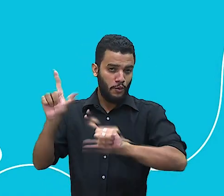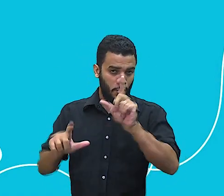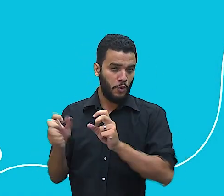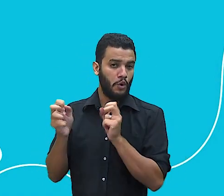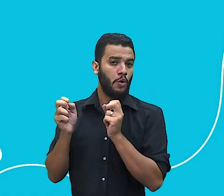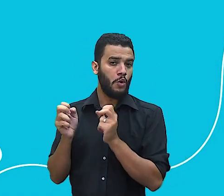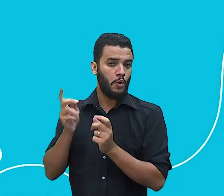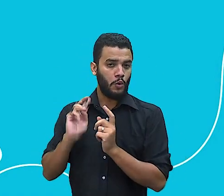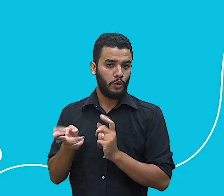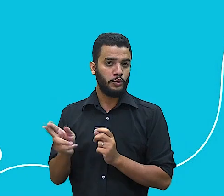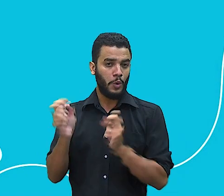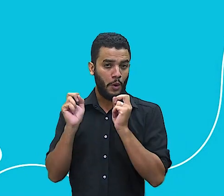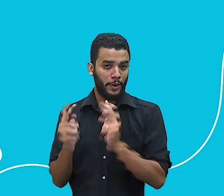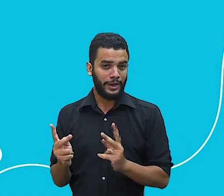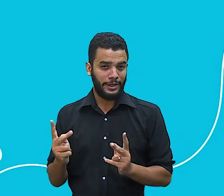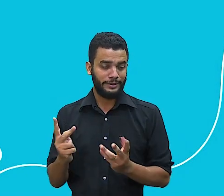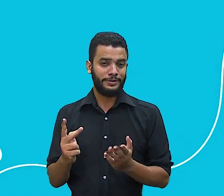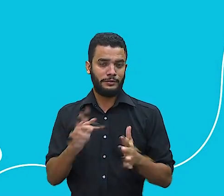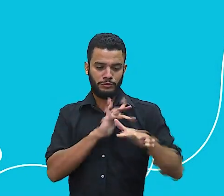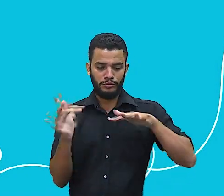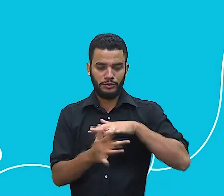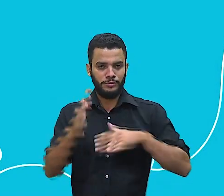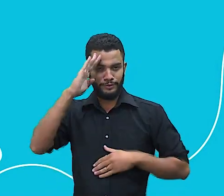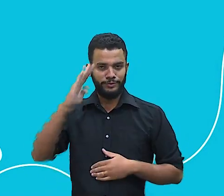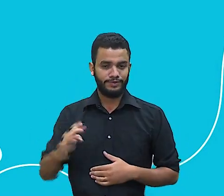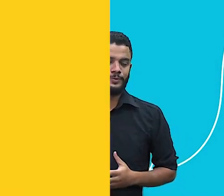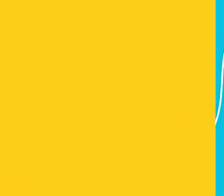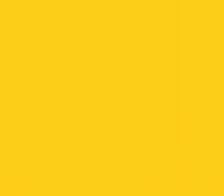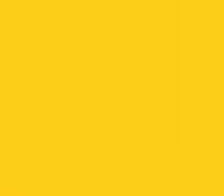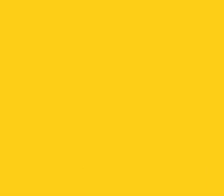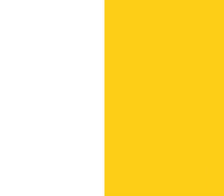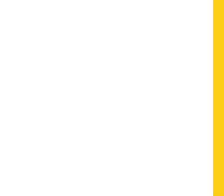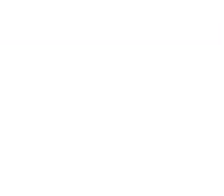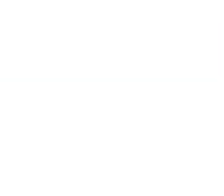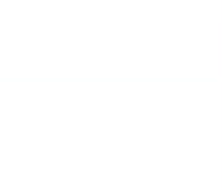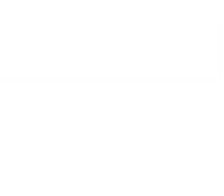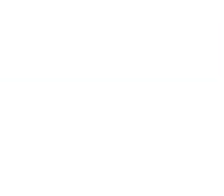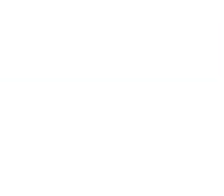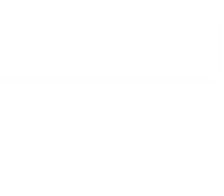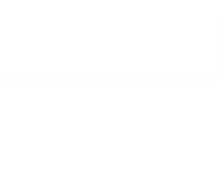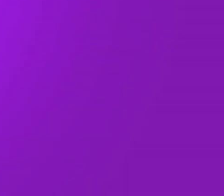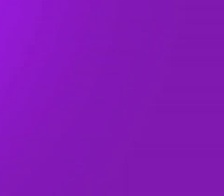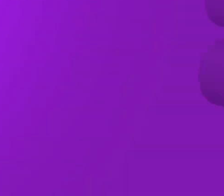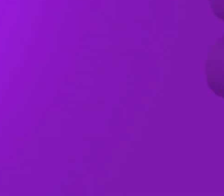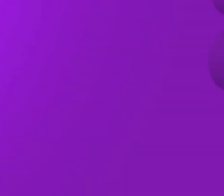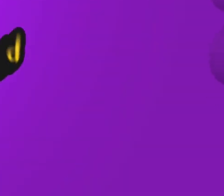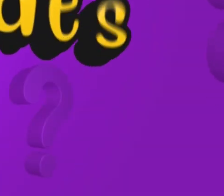legais aqui no canal 13.2 e nas redes sociais. Até a próxima!